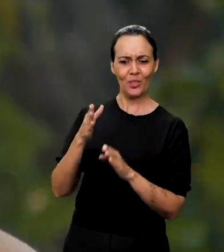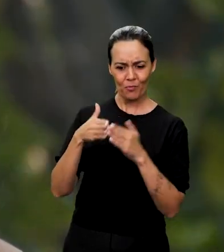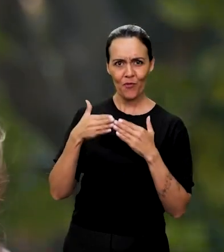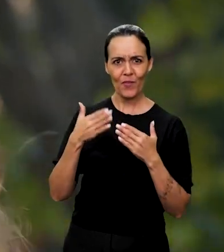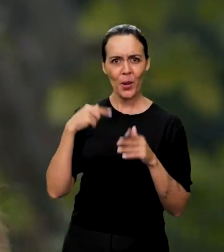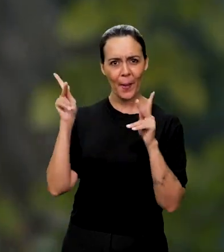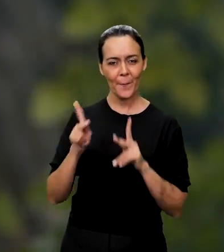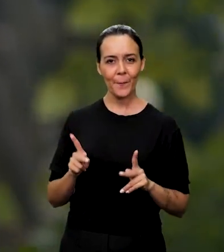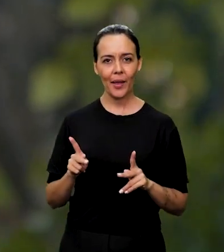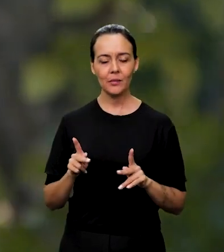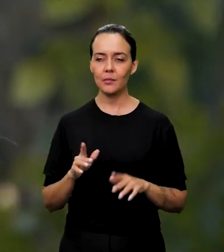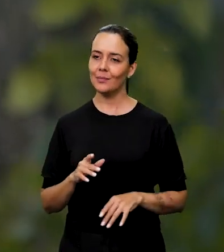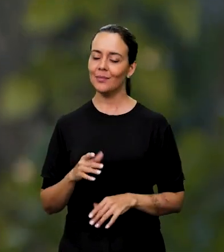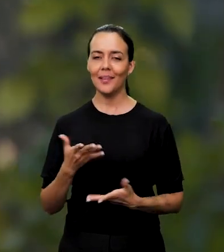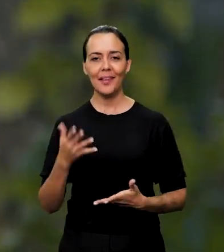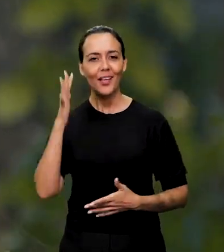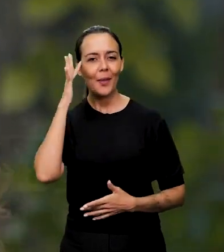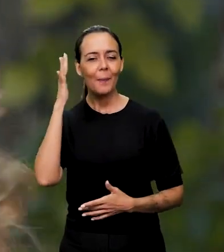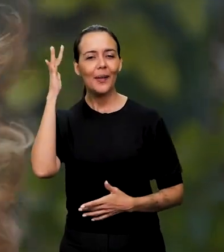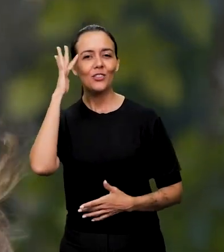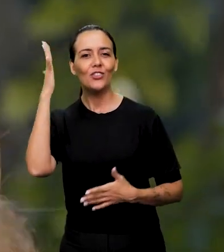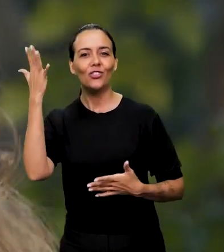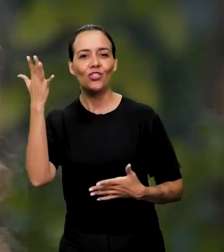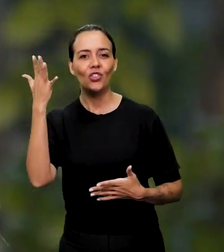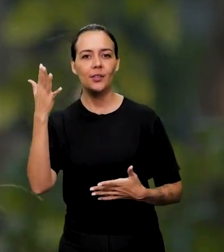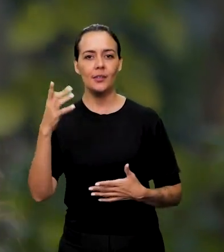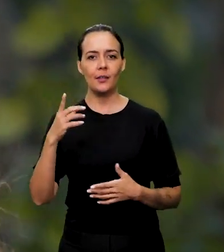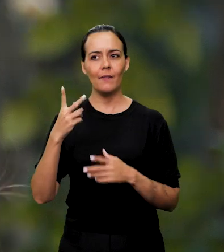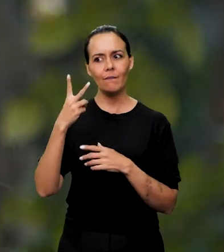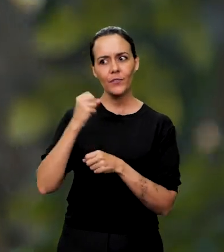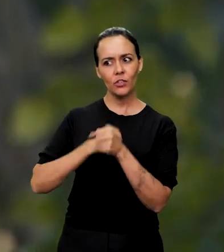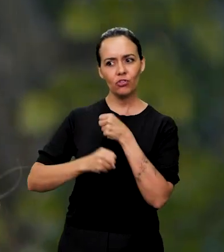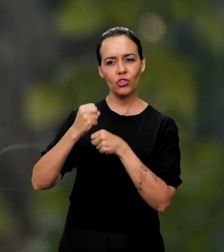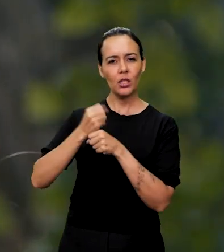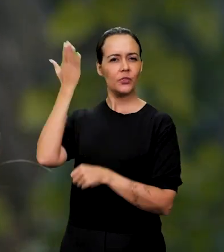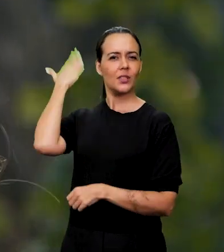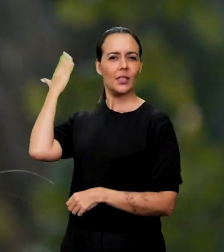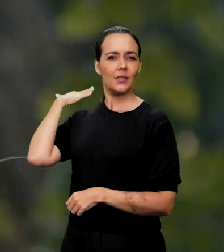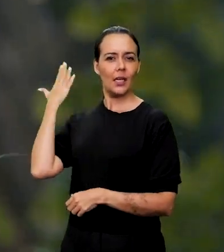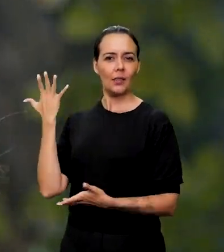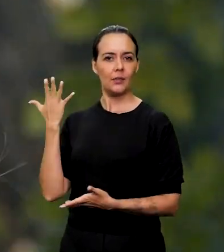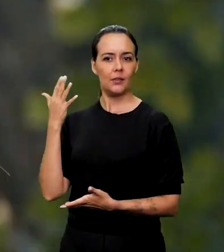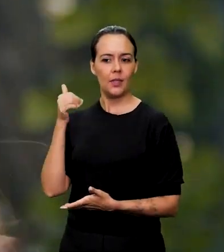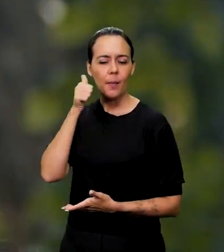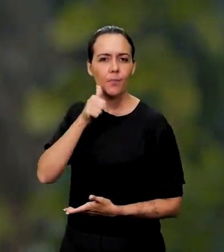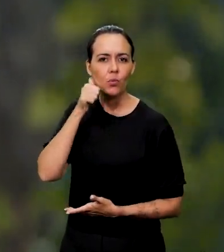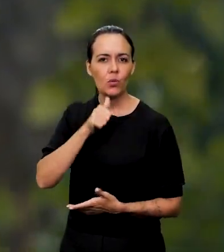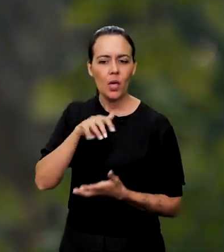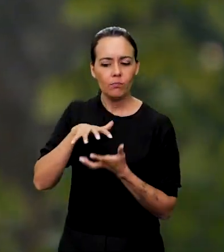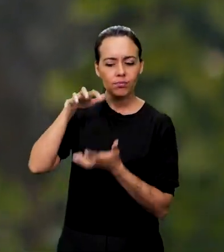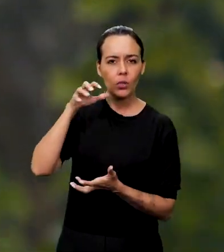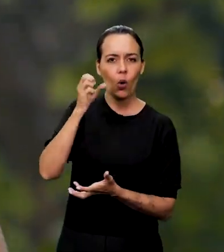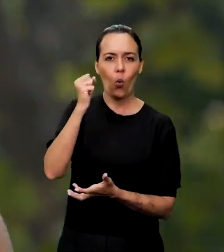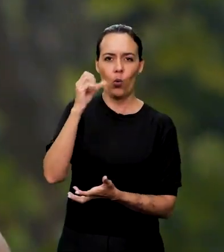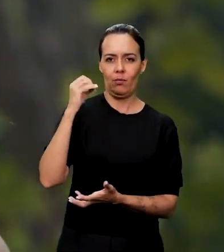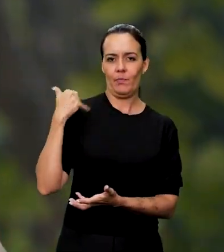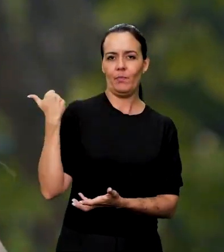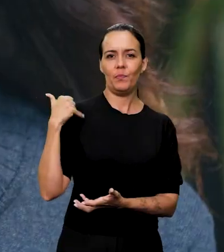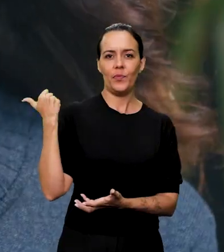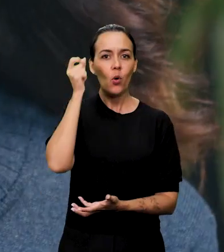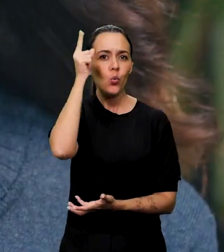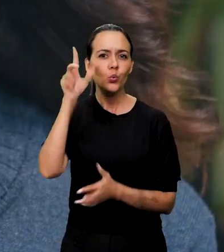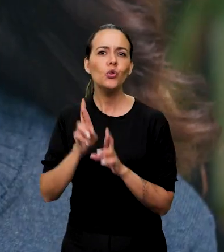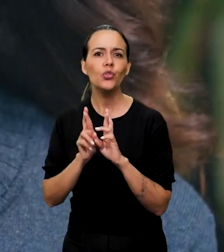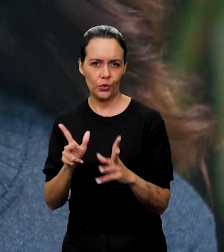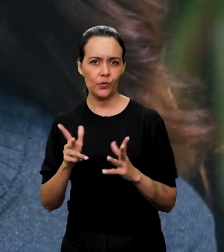seja, a gente imagina, a gente está falando de 20 anos atrás, de uma mulher de 80 anos, que cresceu com uma cultura muito diferente do que a gente tem